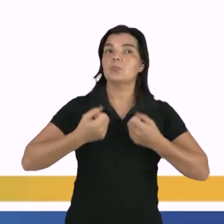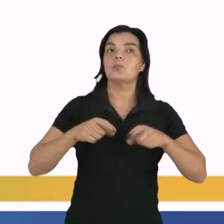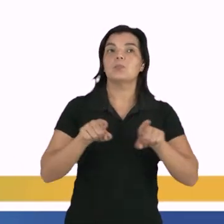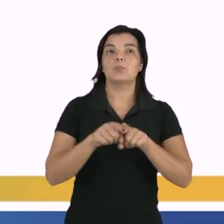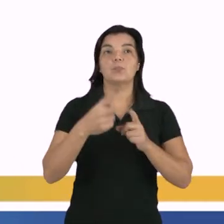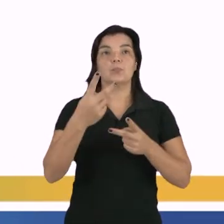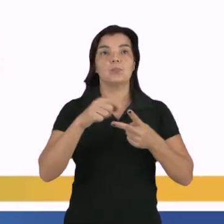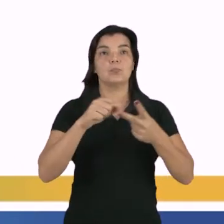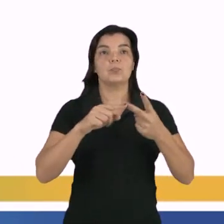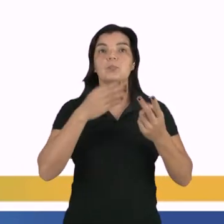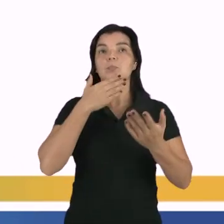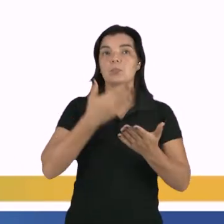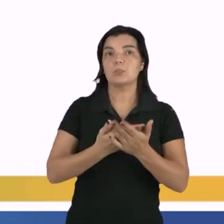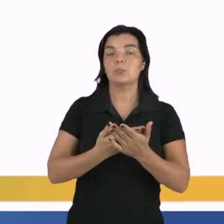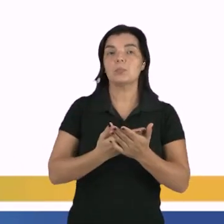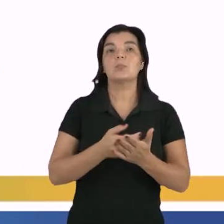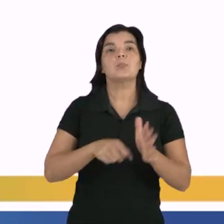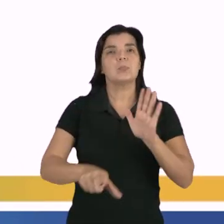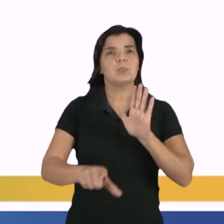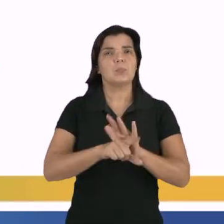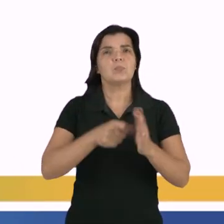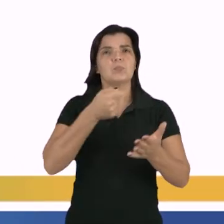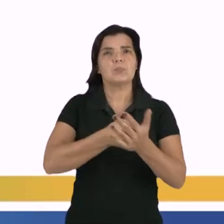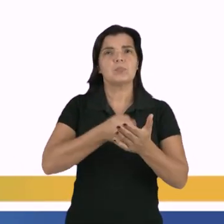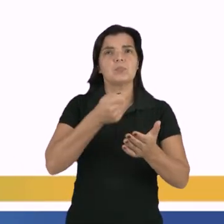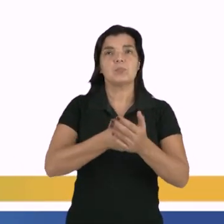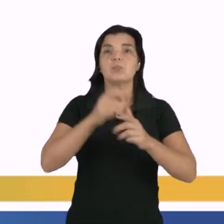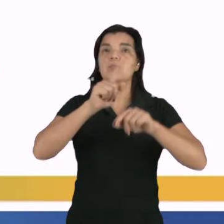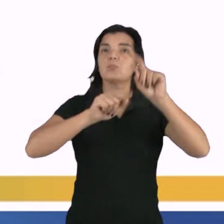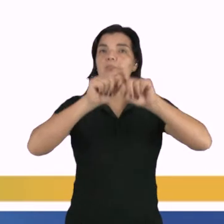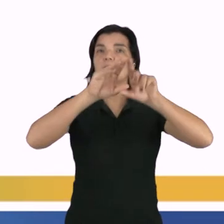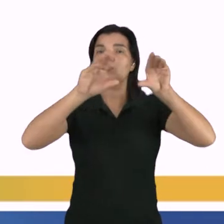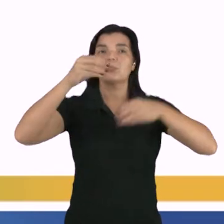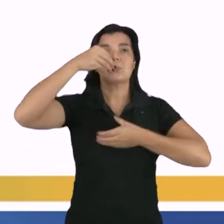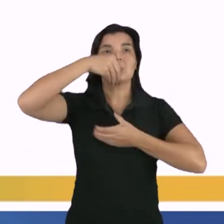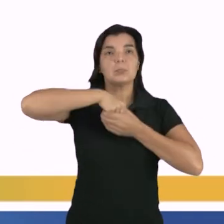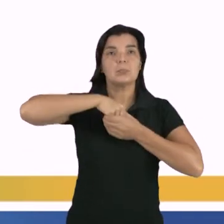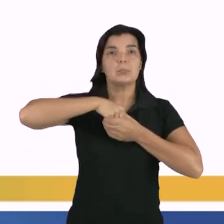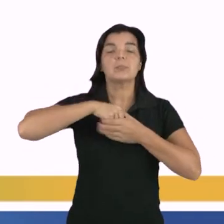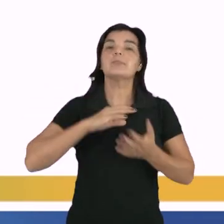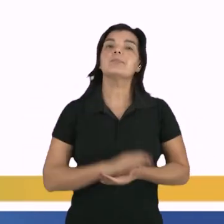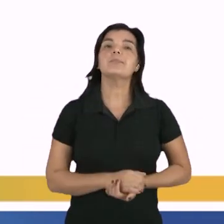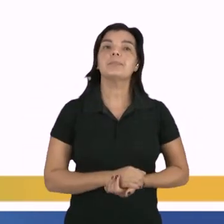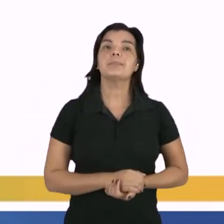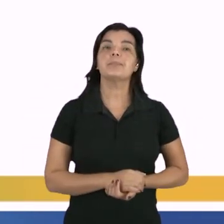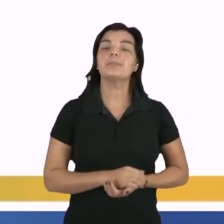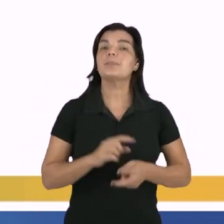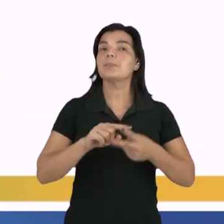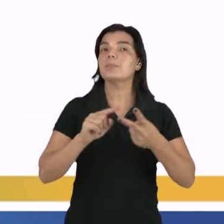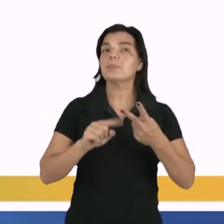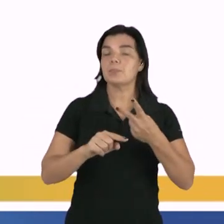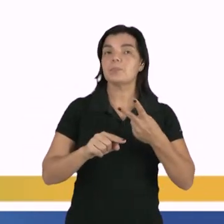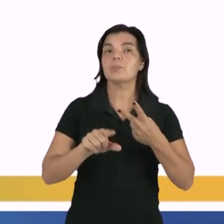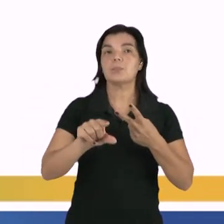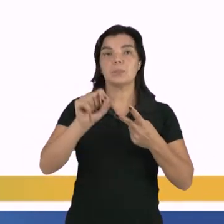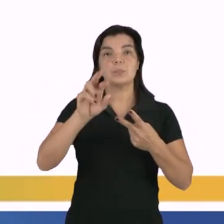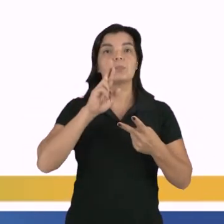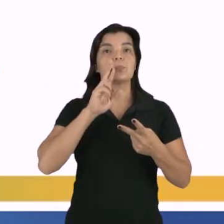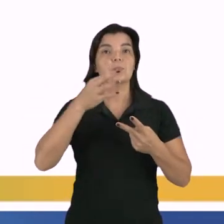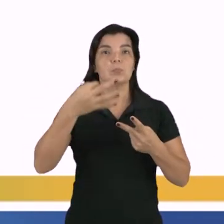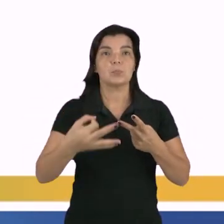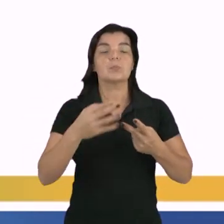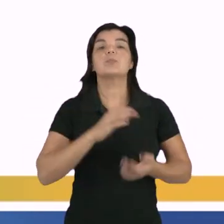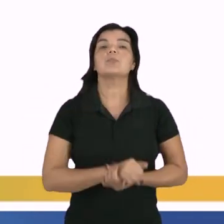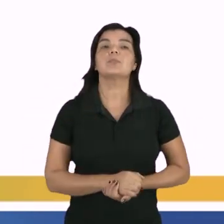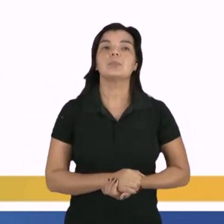faz uma paródia. Duas coisas admiro, a dura lei cobrindo-me e o estrelado céu dentro de mim. Então, qual seria a alternativa